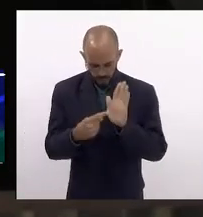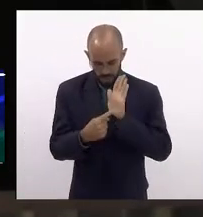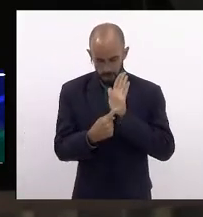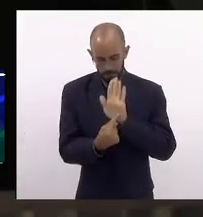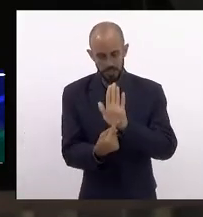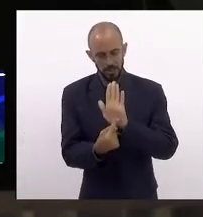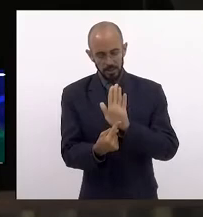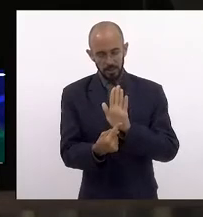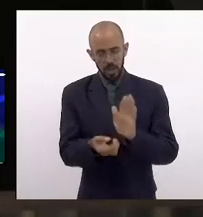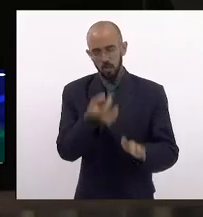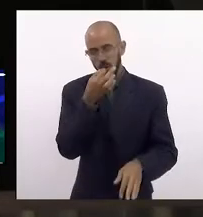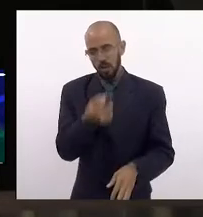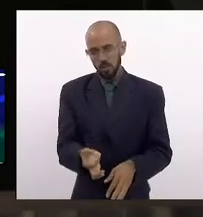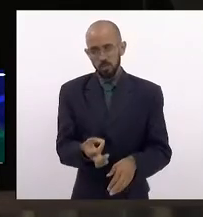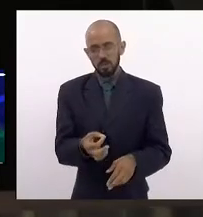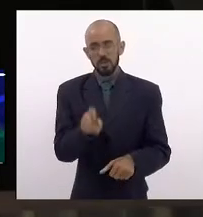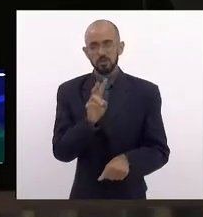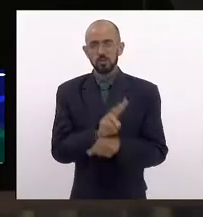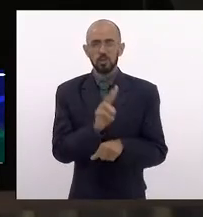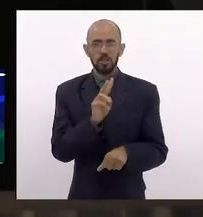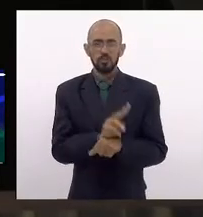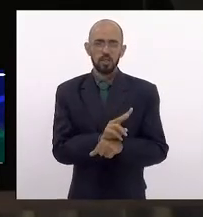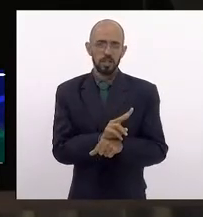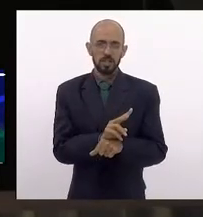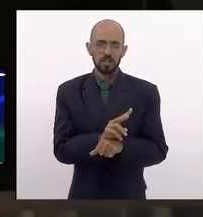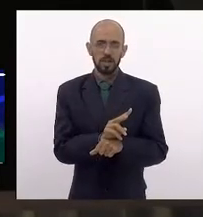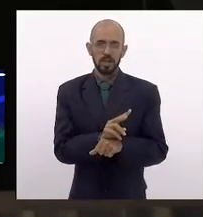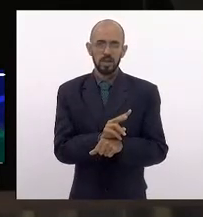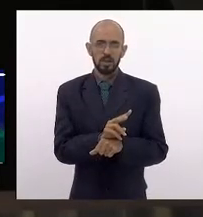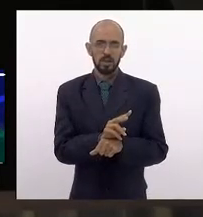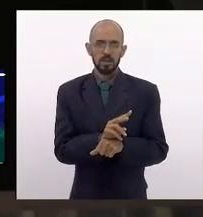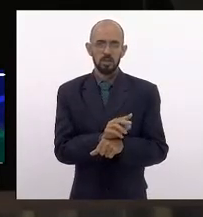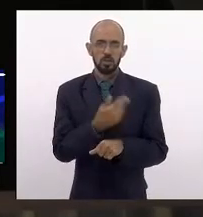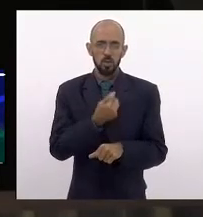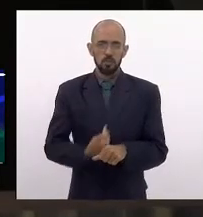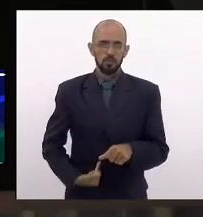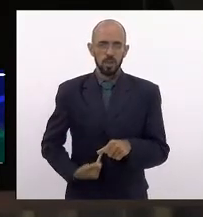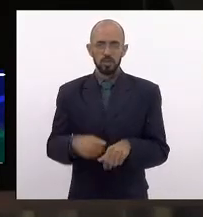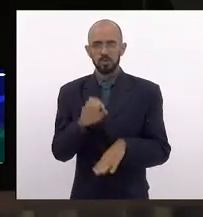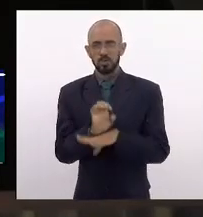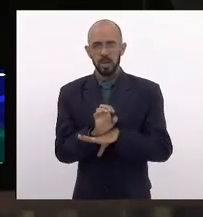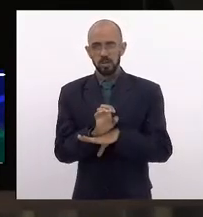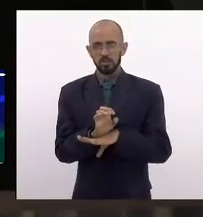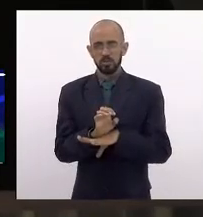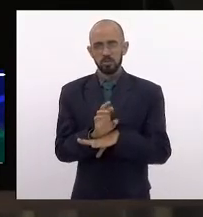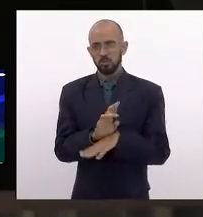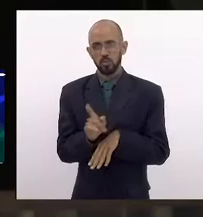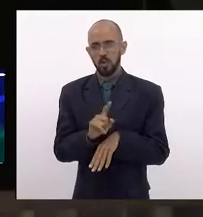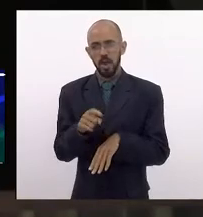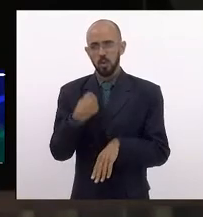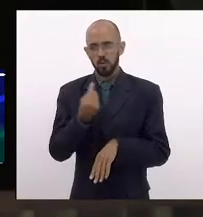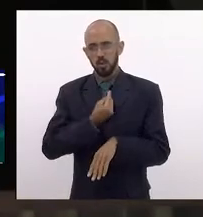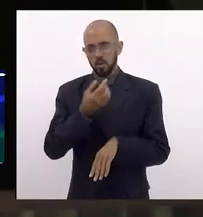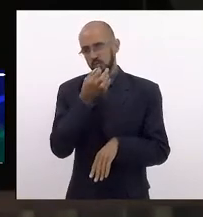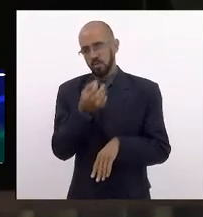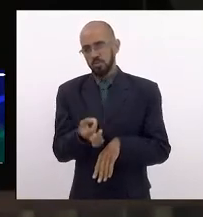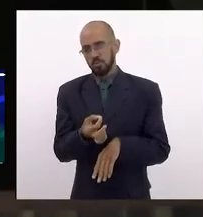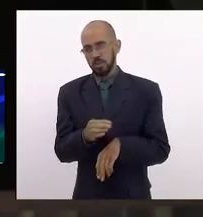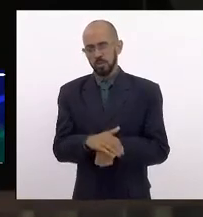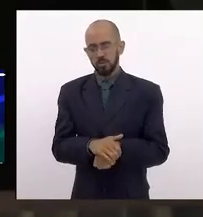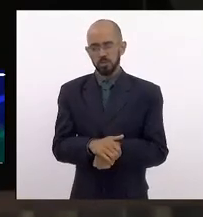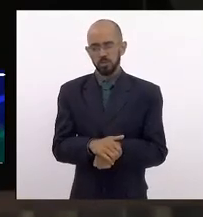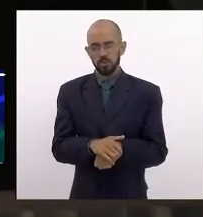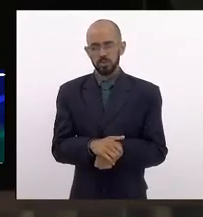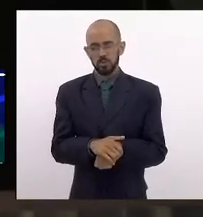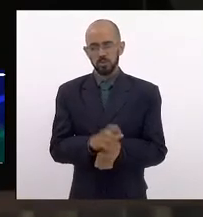um argumento de defesa paga o governo do estado esse não será o nosso argumento o nosso argumento